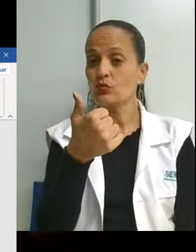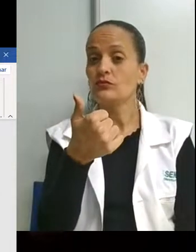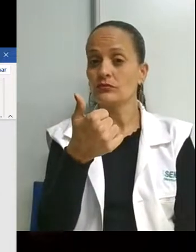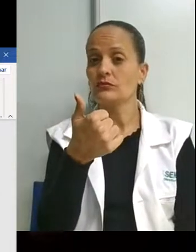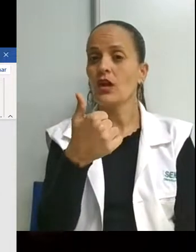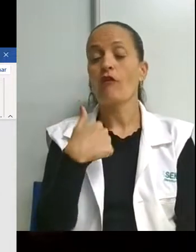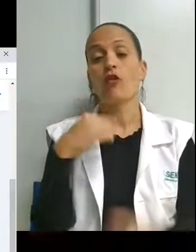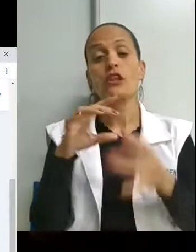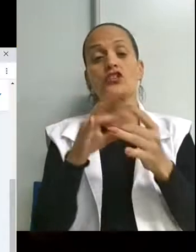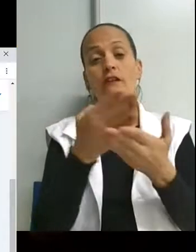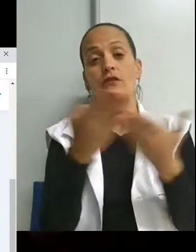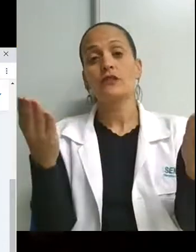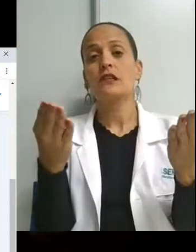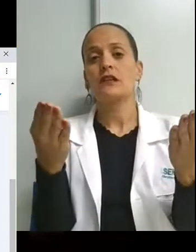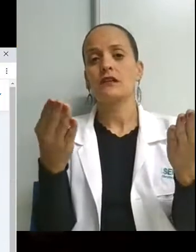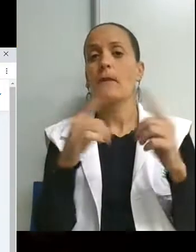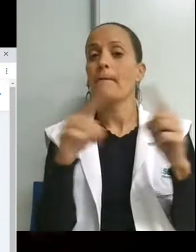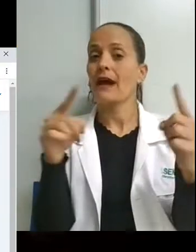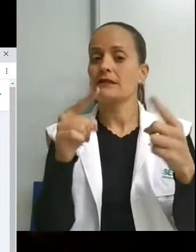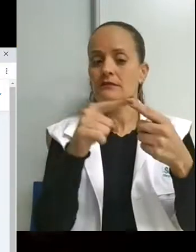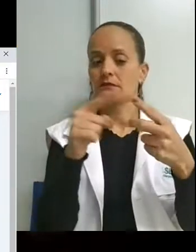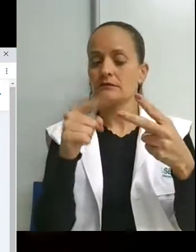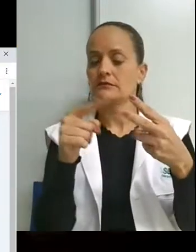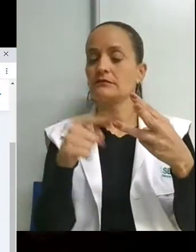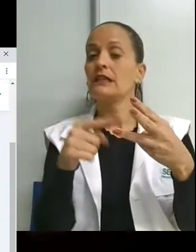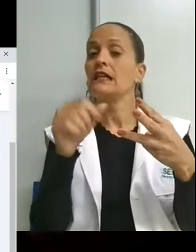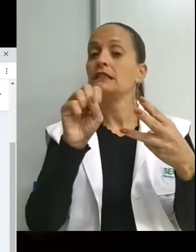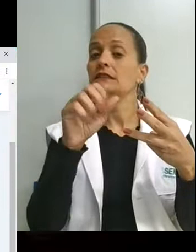ó, mas tem que ser as 3, pessoal, né? Vou voltar aqui, ó.